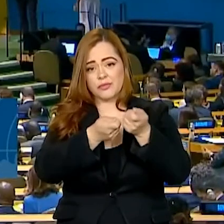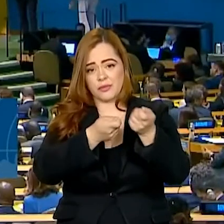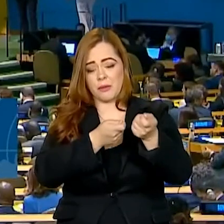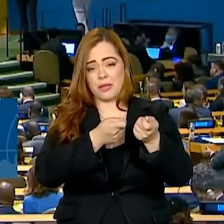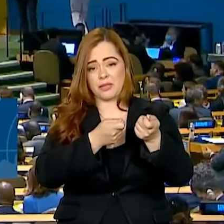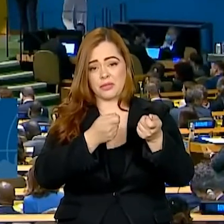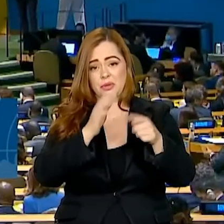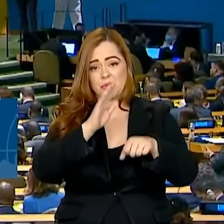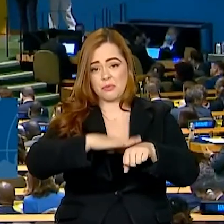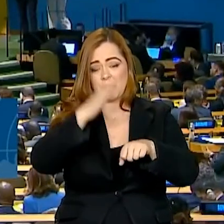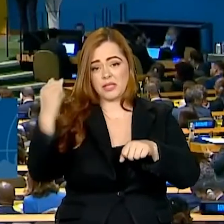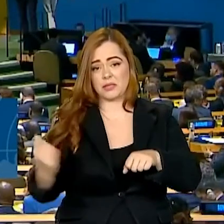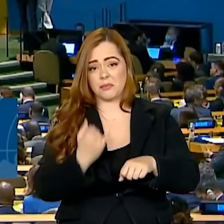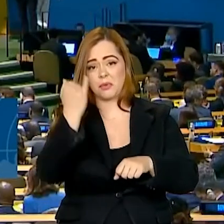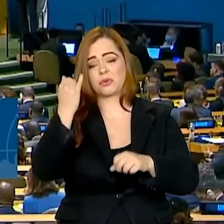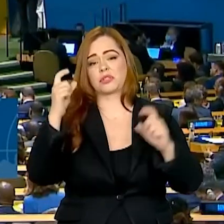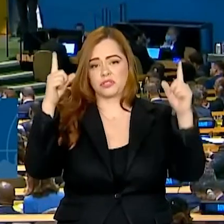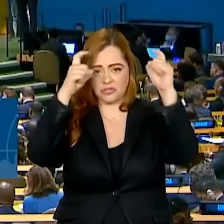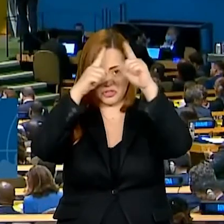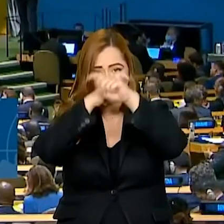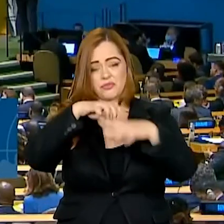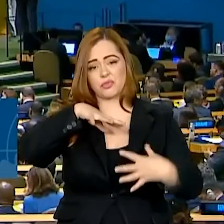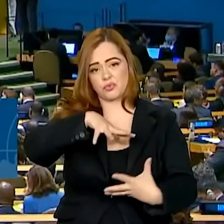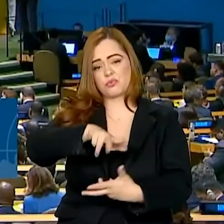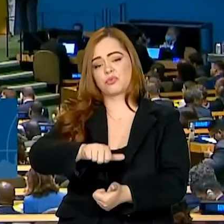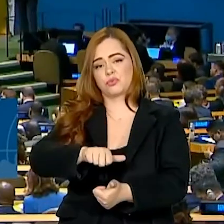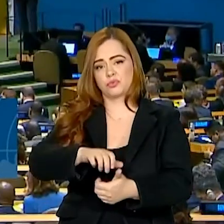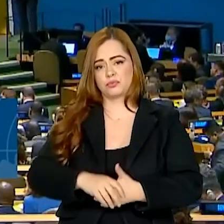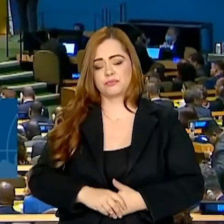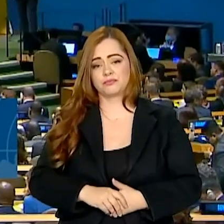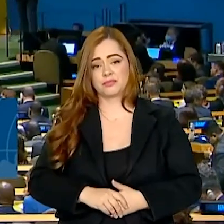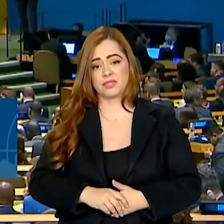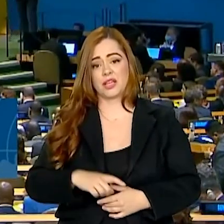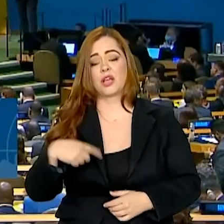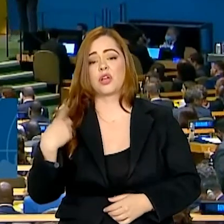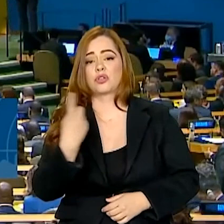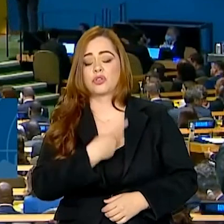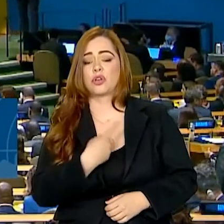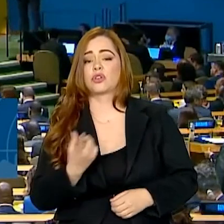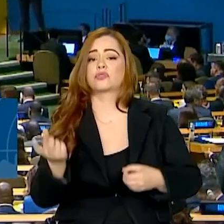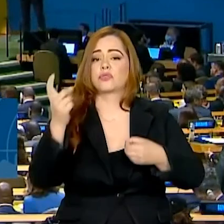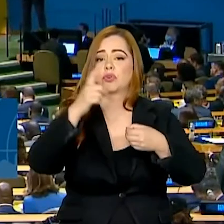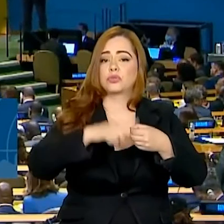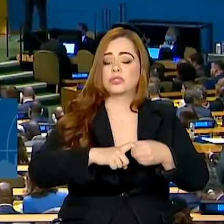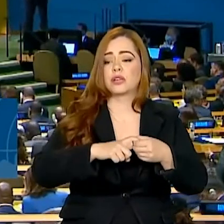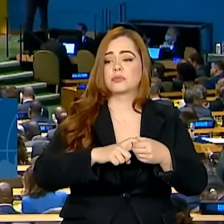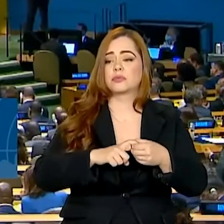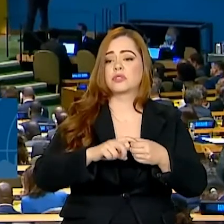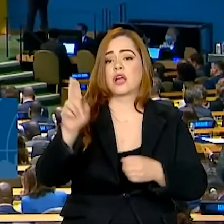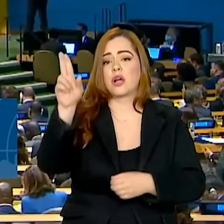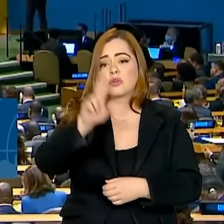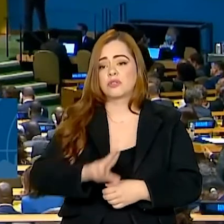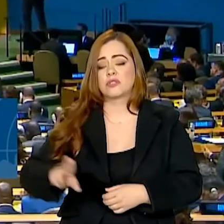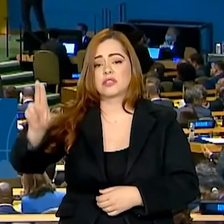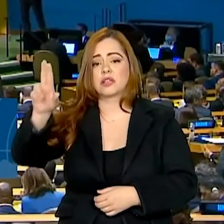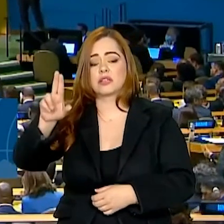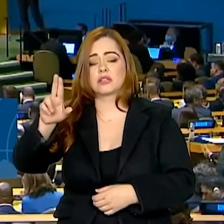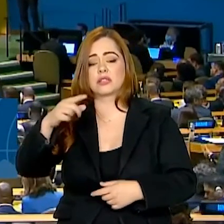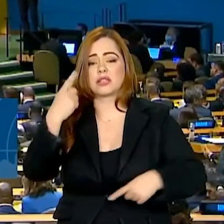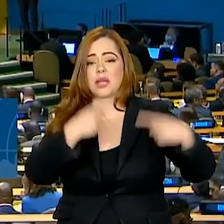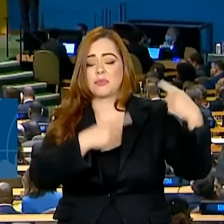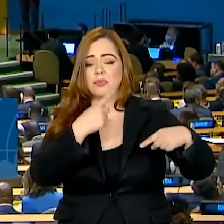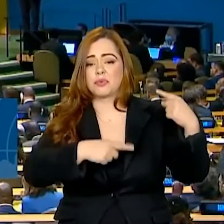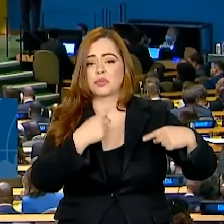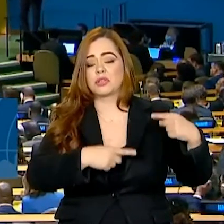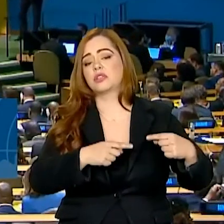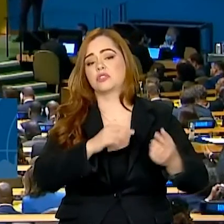dos principais desafios globais. Resgatamos o universalismo da nossa política externa, marcada por